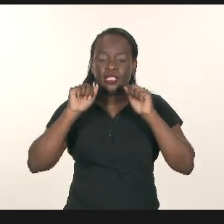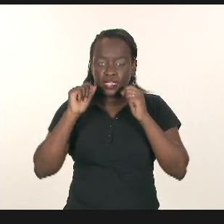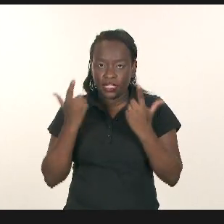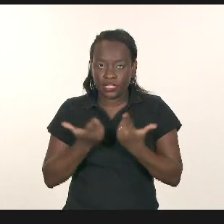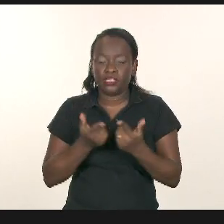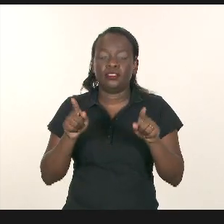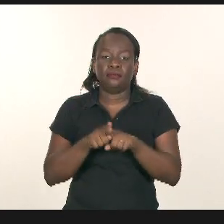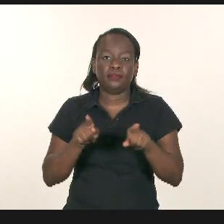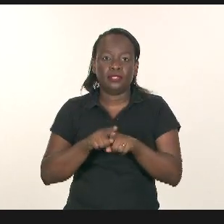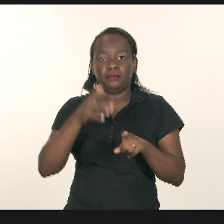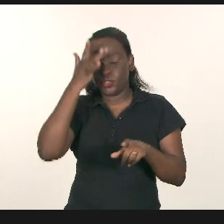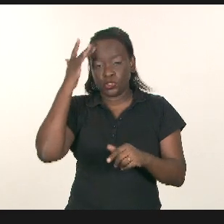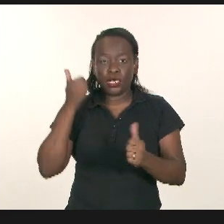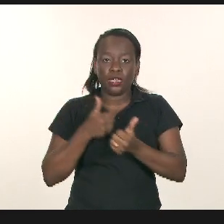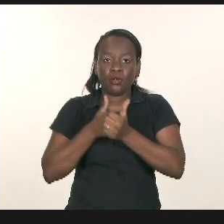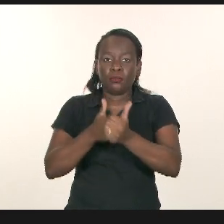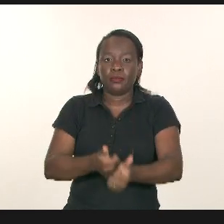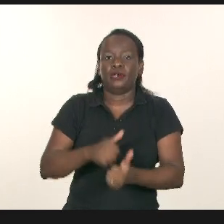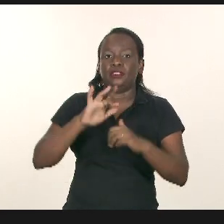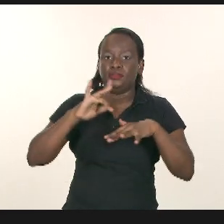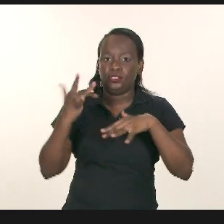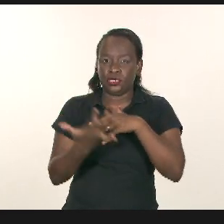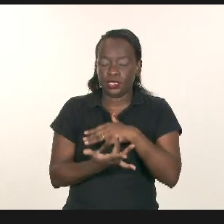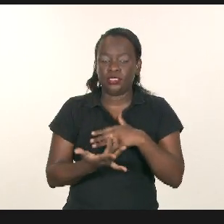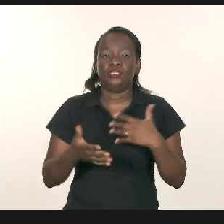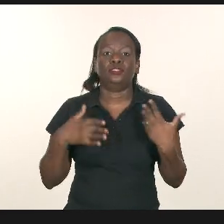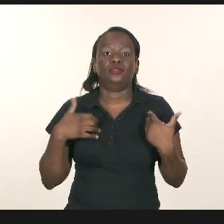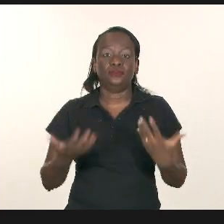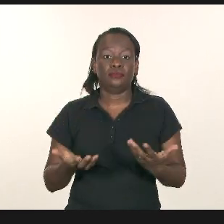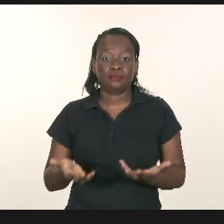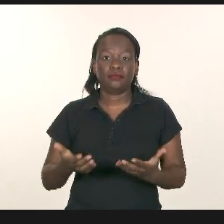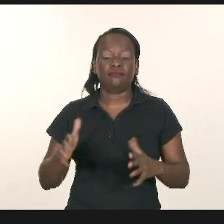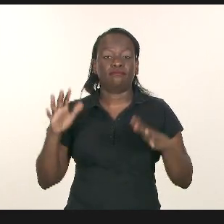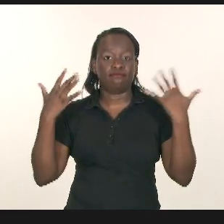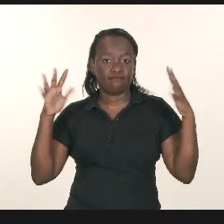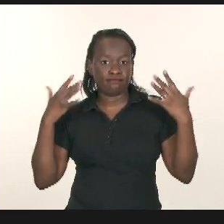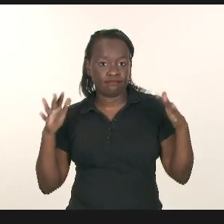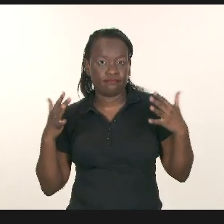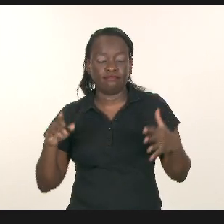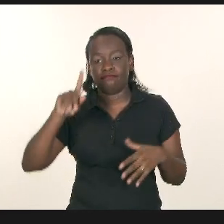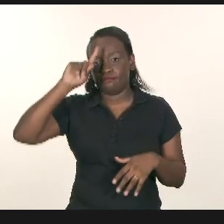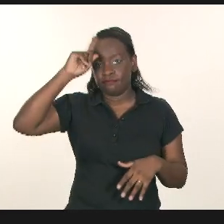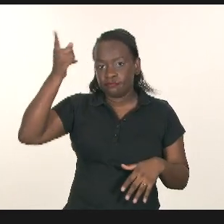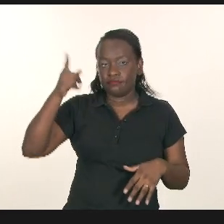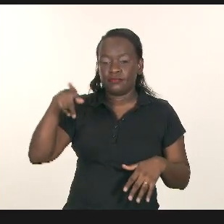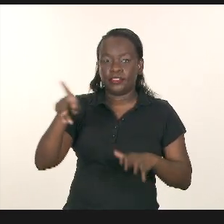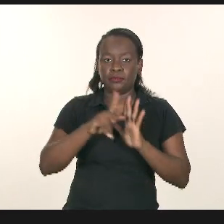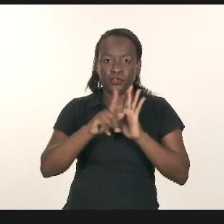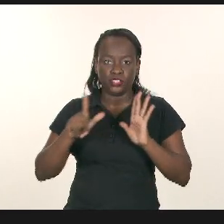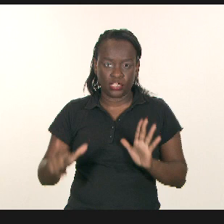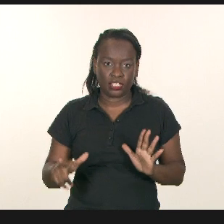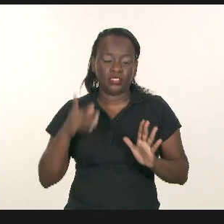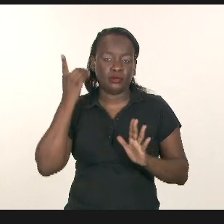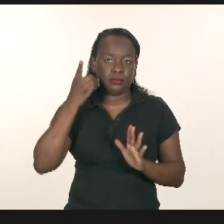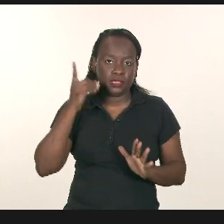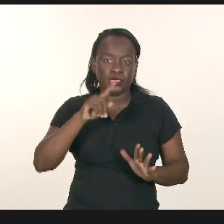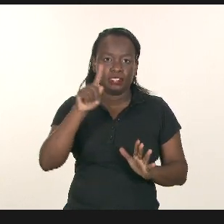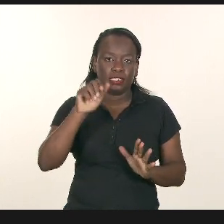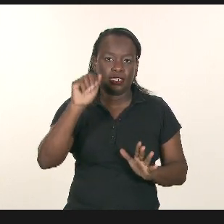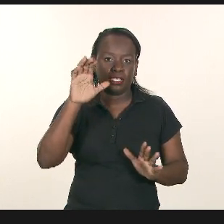e companheiros que nos acompanham pelas redes sociais. Quero louvar a iniciativa desse projeto do deputado